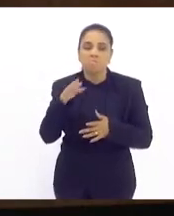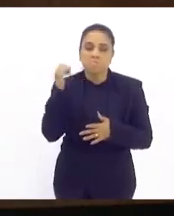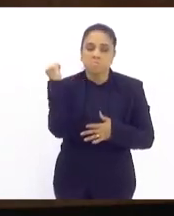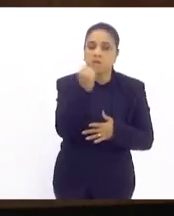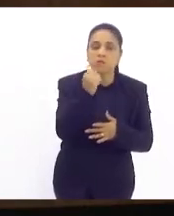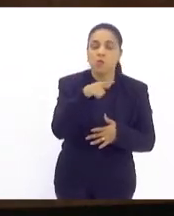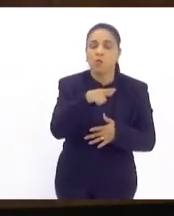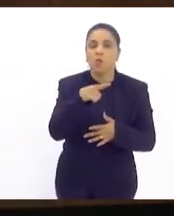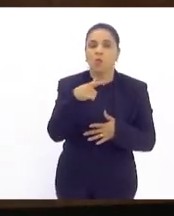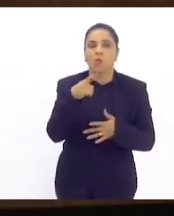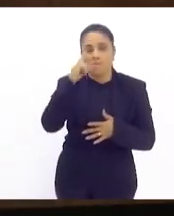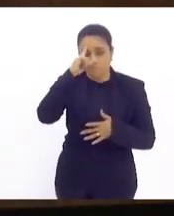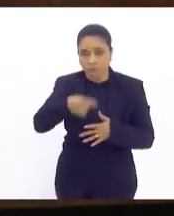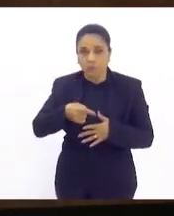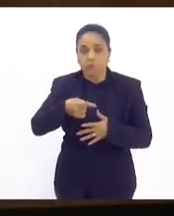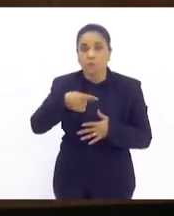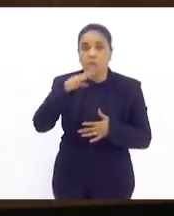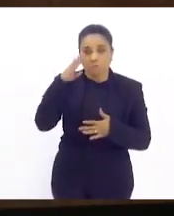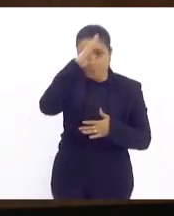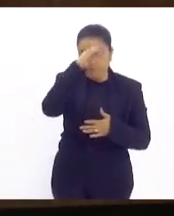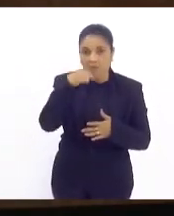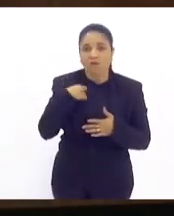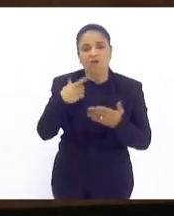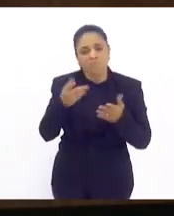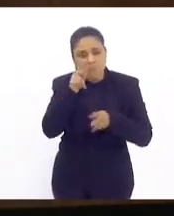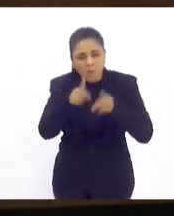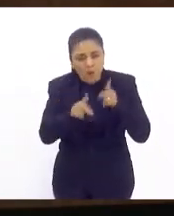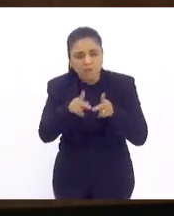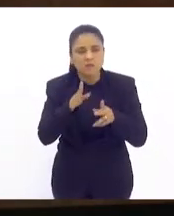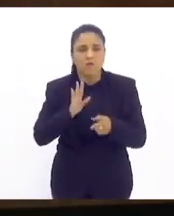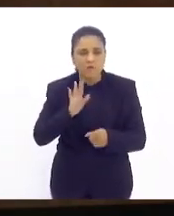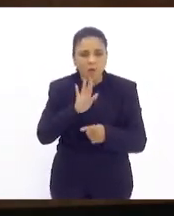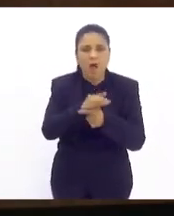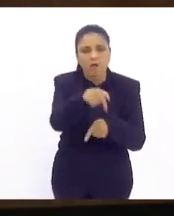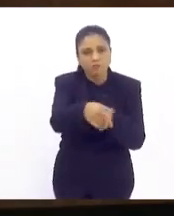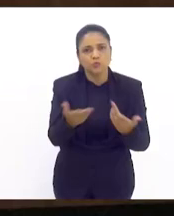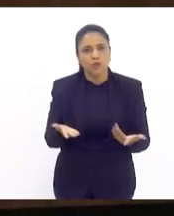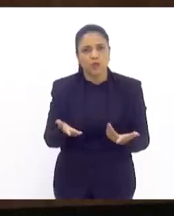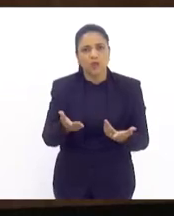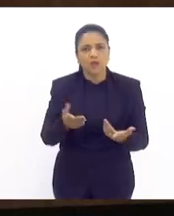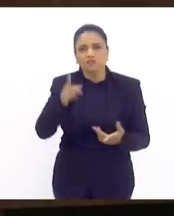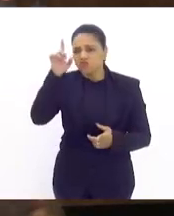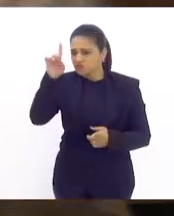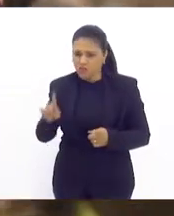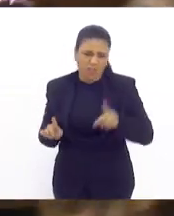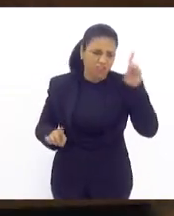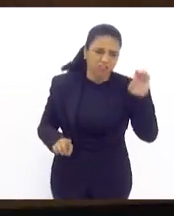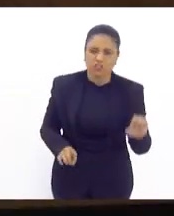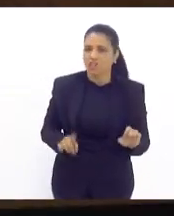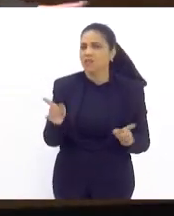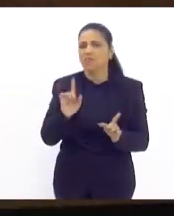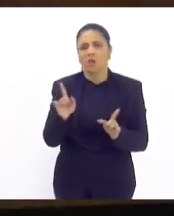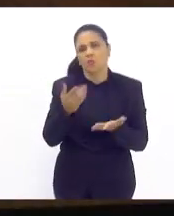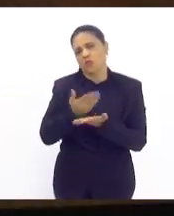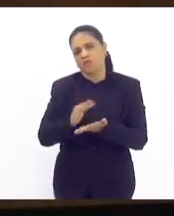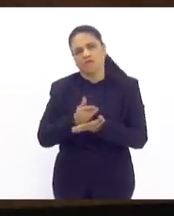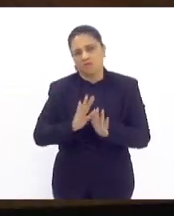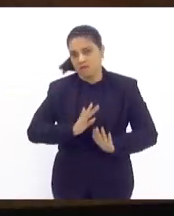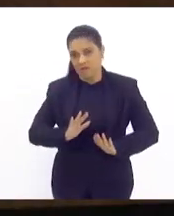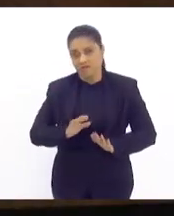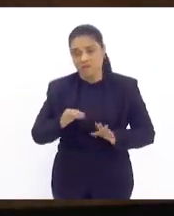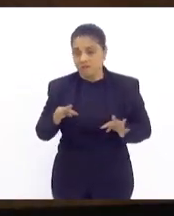estamos pela população vamos procurar o que tá acontecendo mas sem direito e sem esquerda se não daqui a pouco